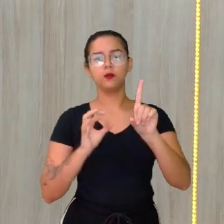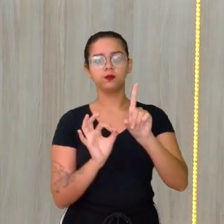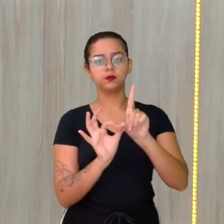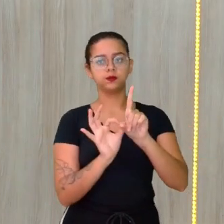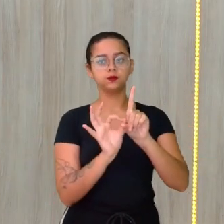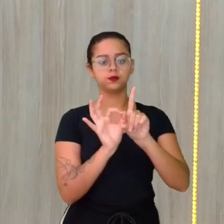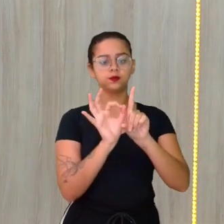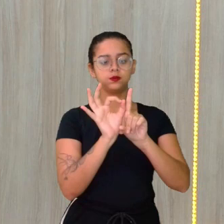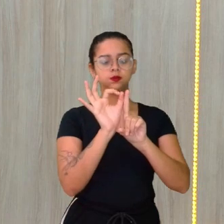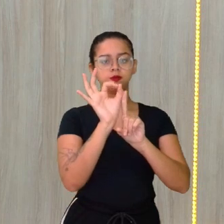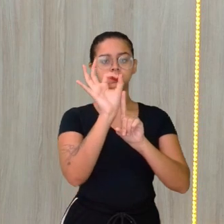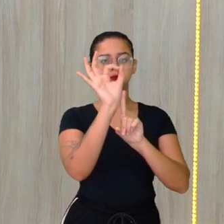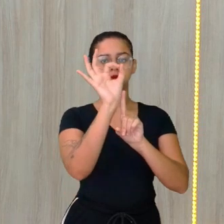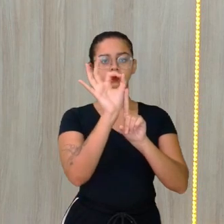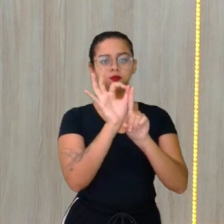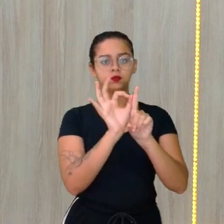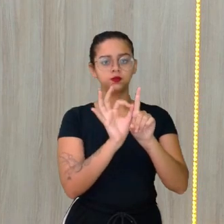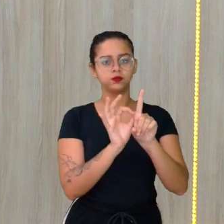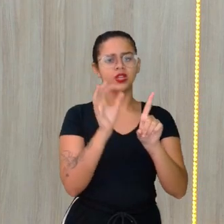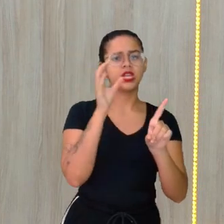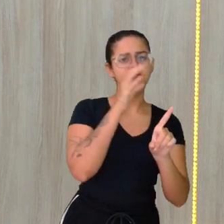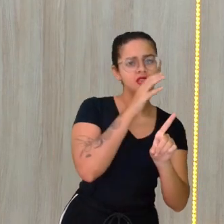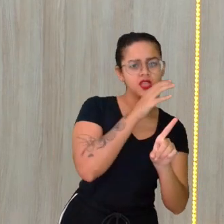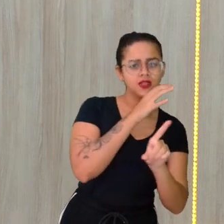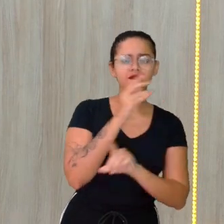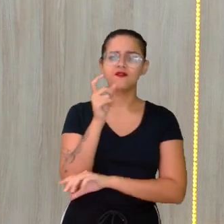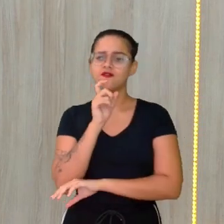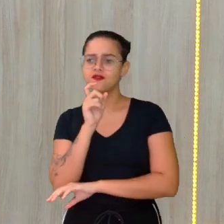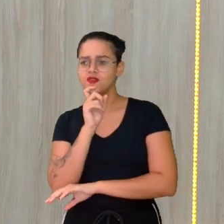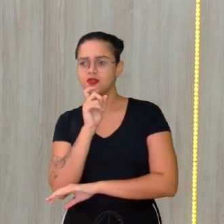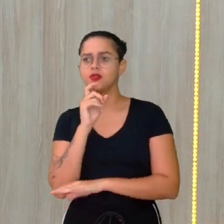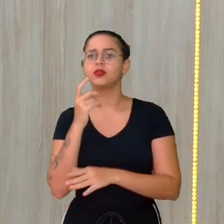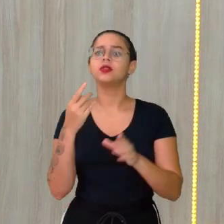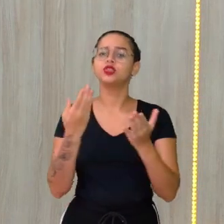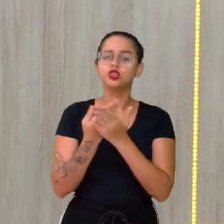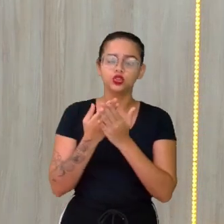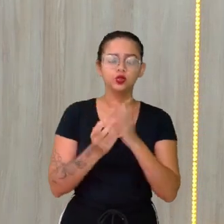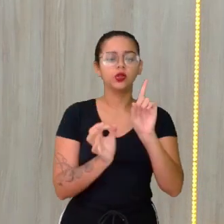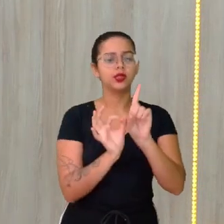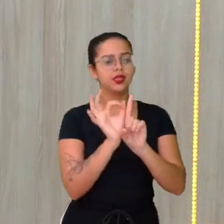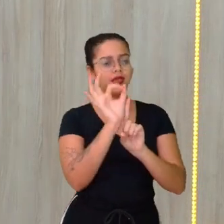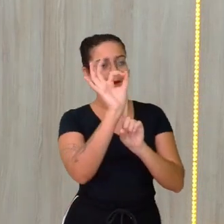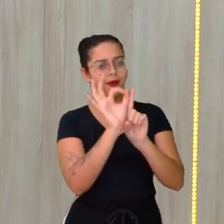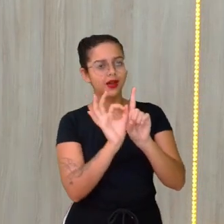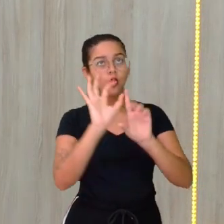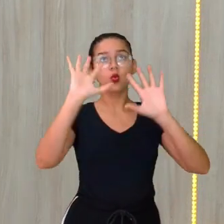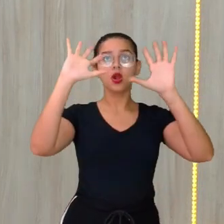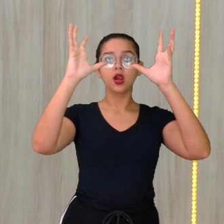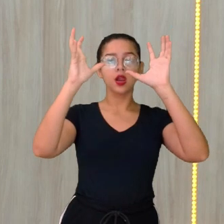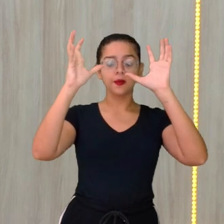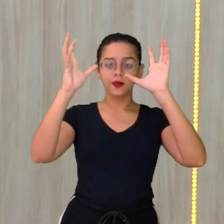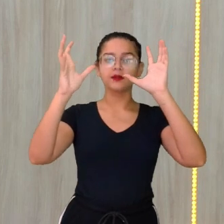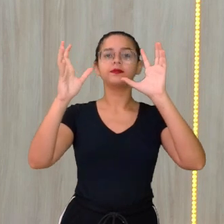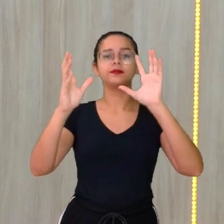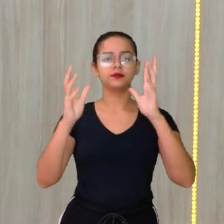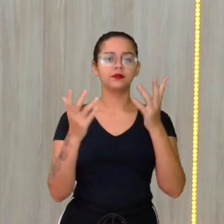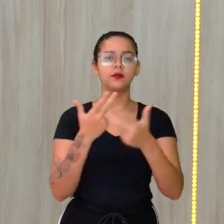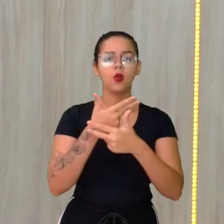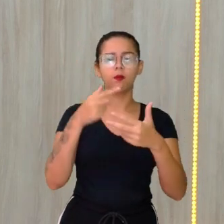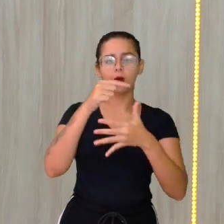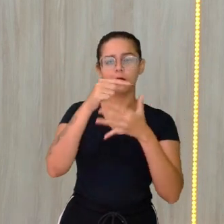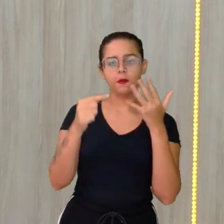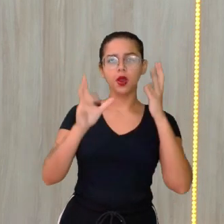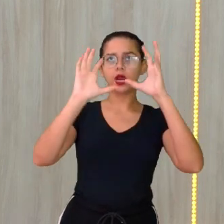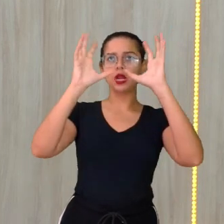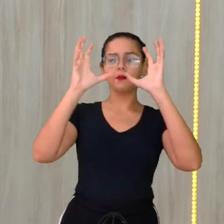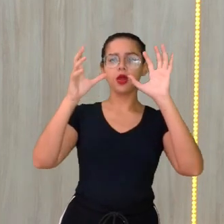termômetrozinho, né, quente e frio, ou seja, estuda a temperatura, estuda o clima, né, os elementos